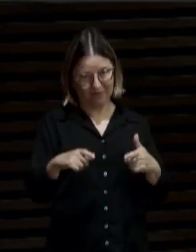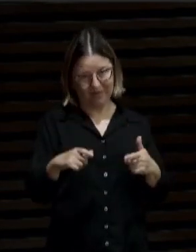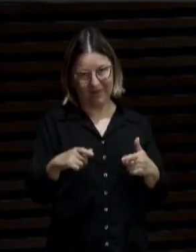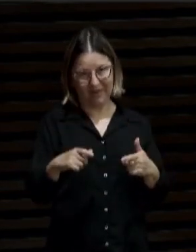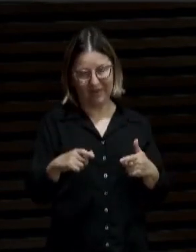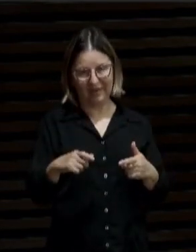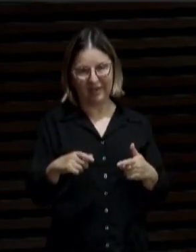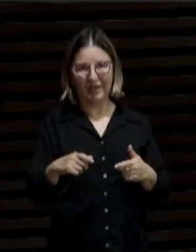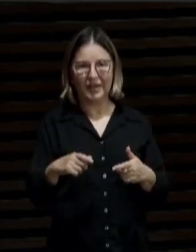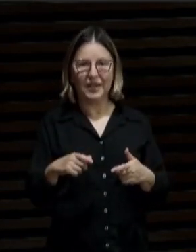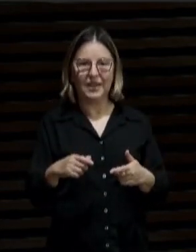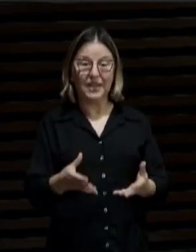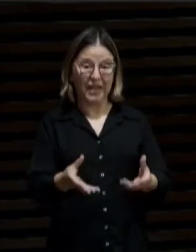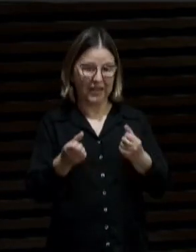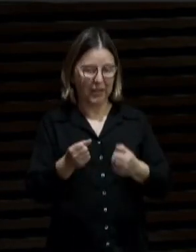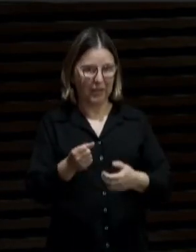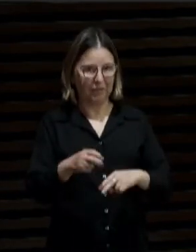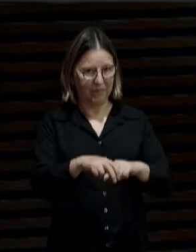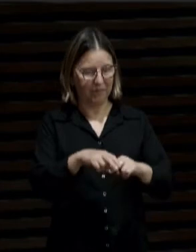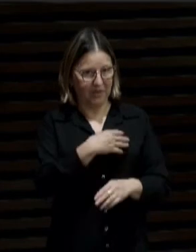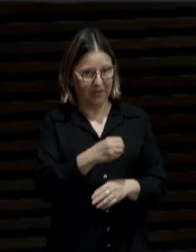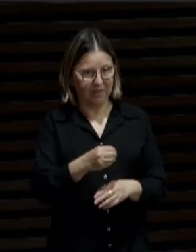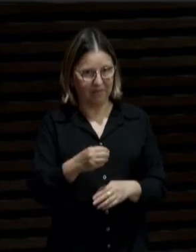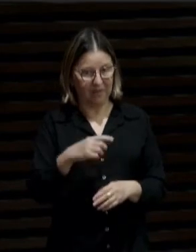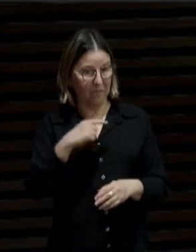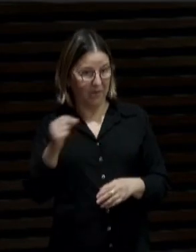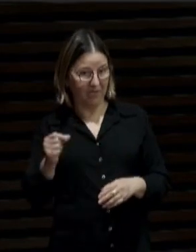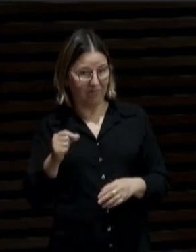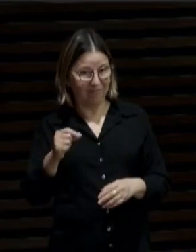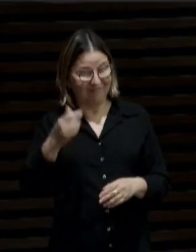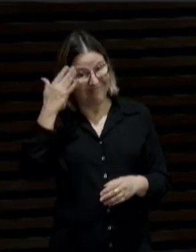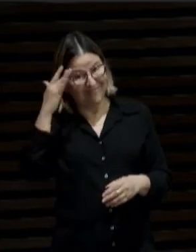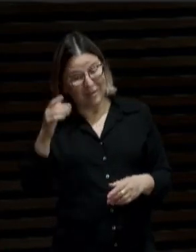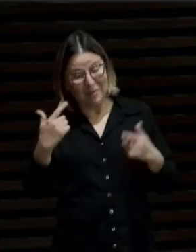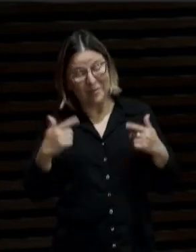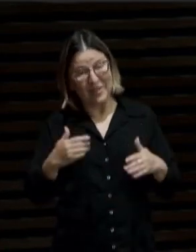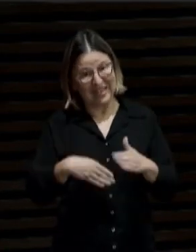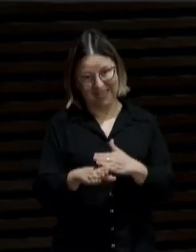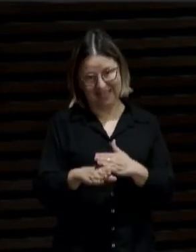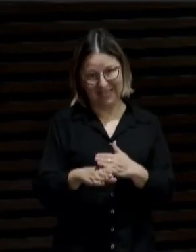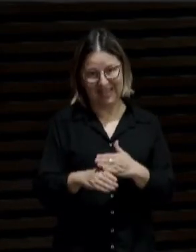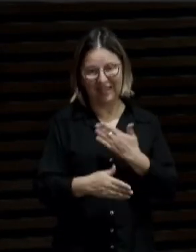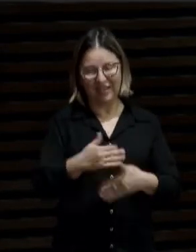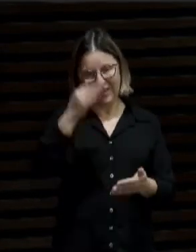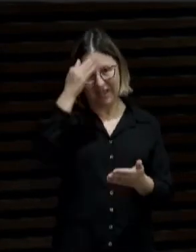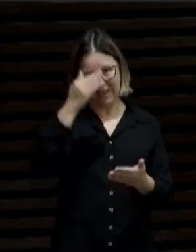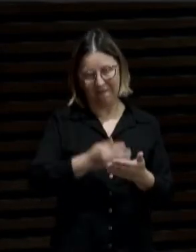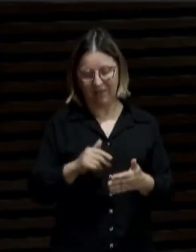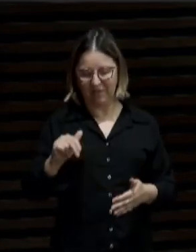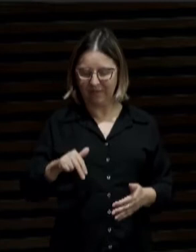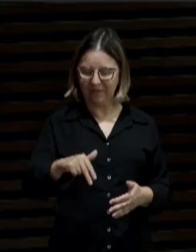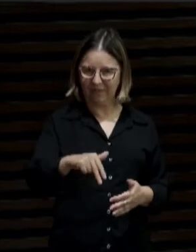herança. E partiu sem saber aonde ia. Pela fé, peregrinou na terra da promessa como em terra